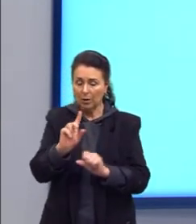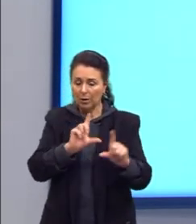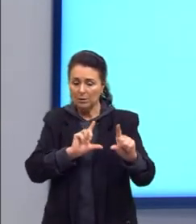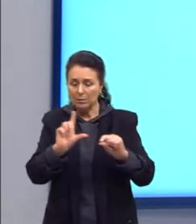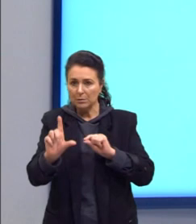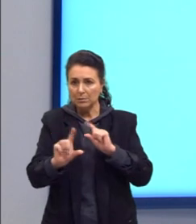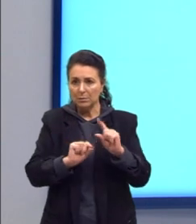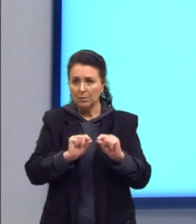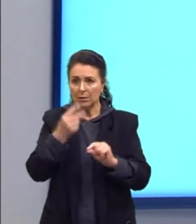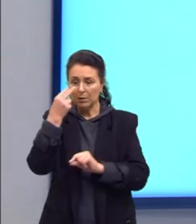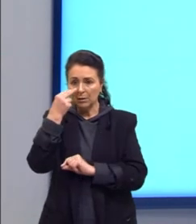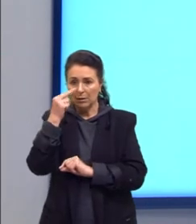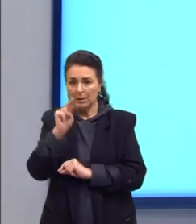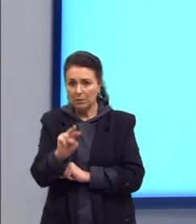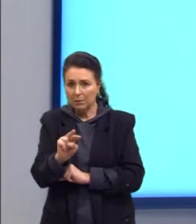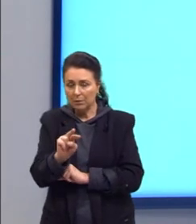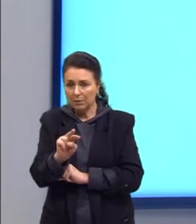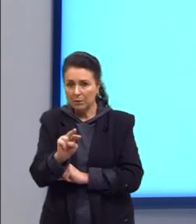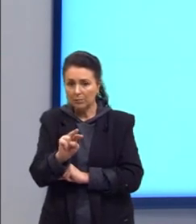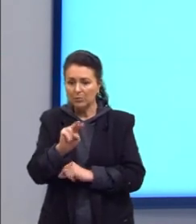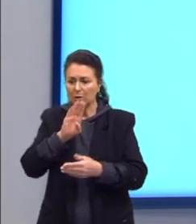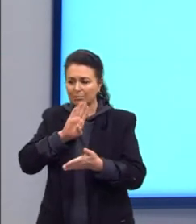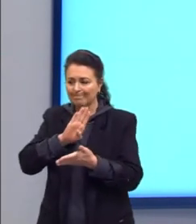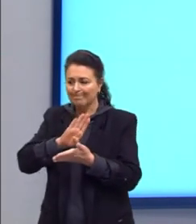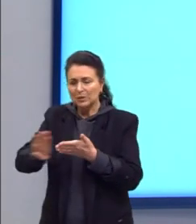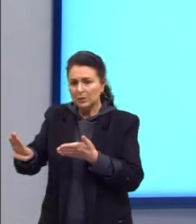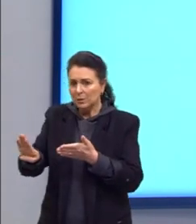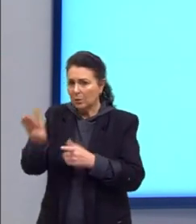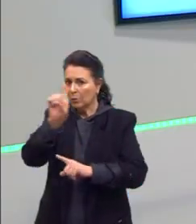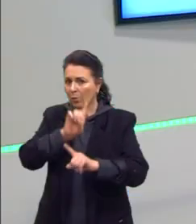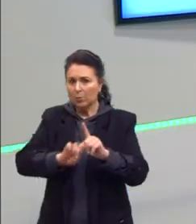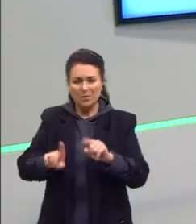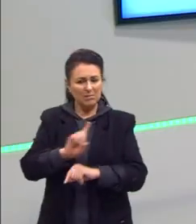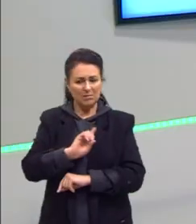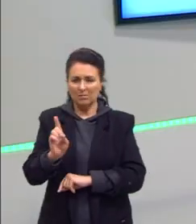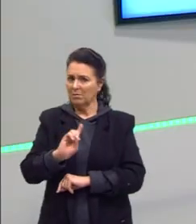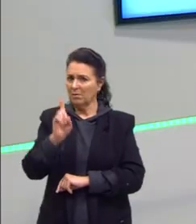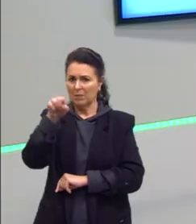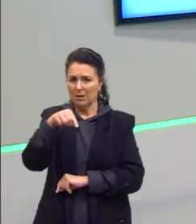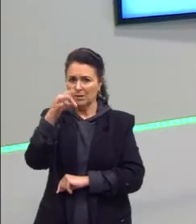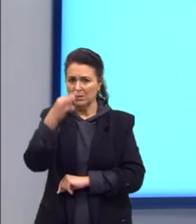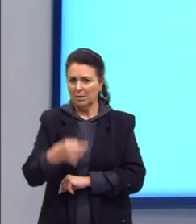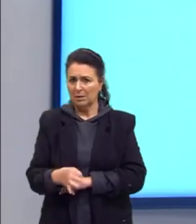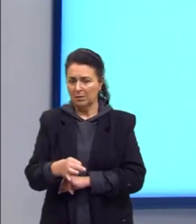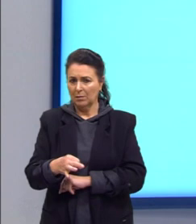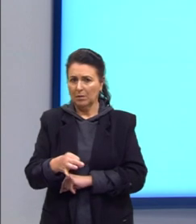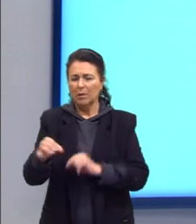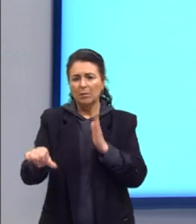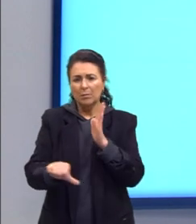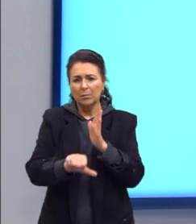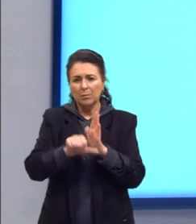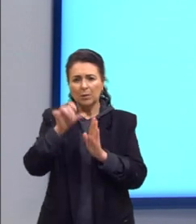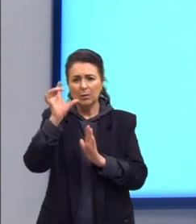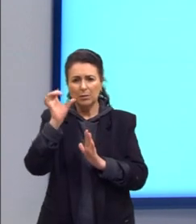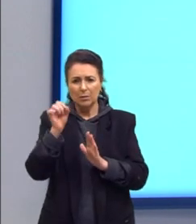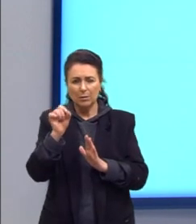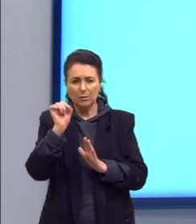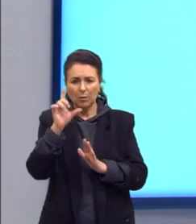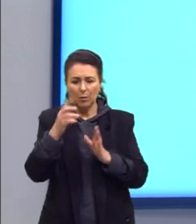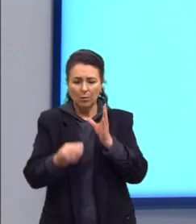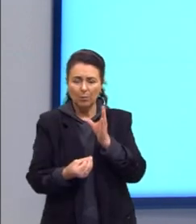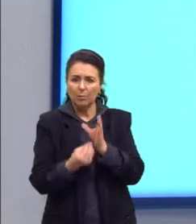opções em ver né Por eliminação tá a primeira a gente tem o que somente uma fonte